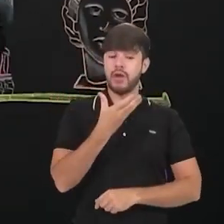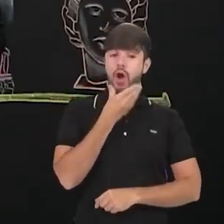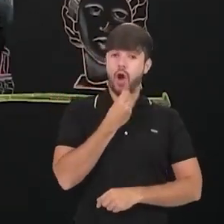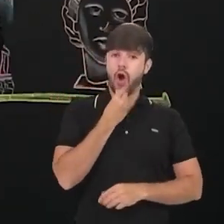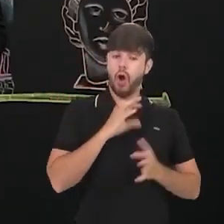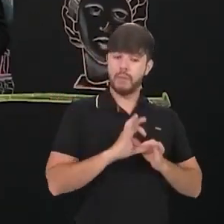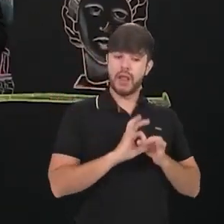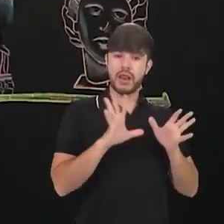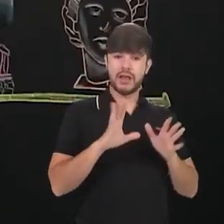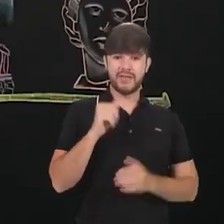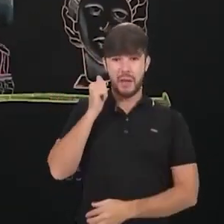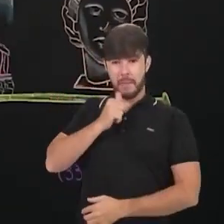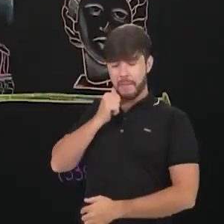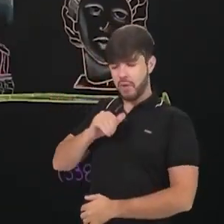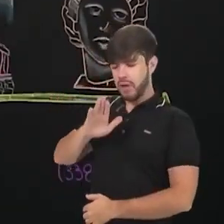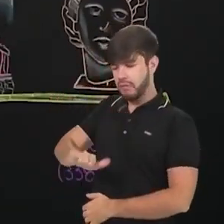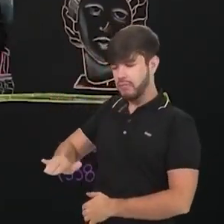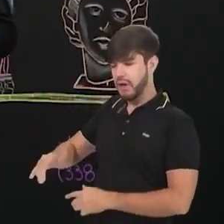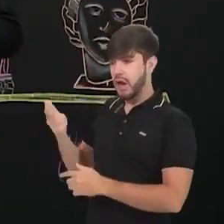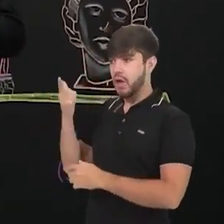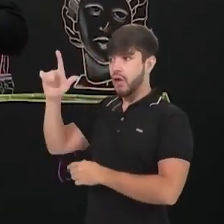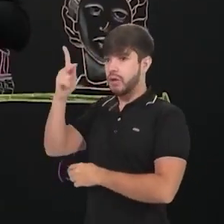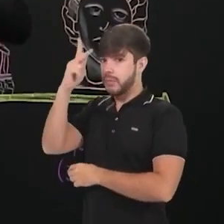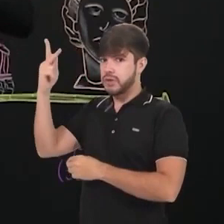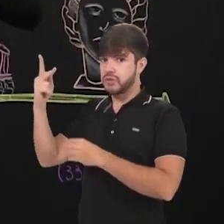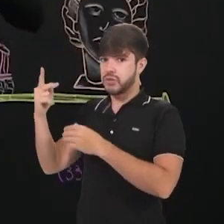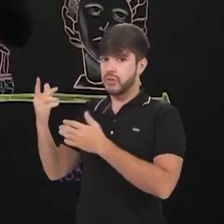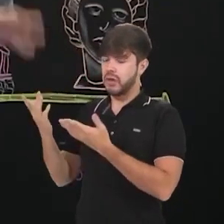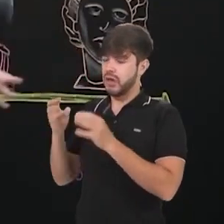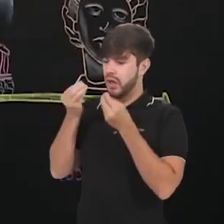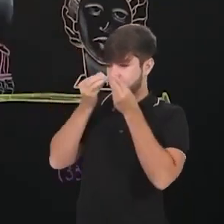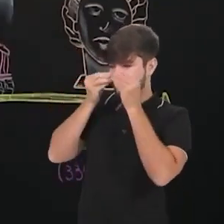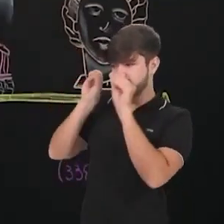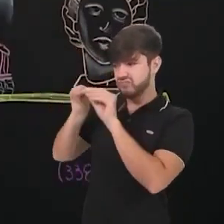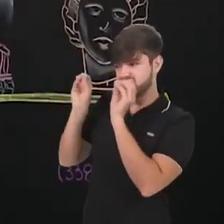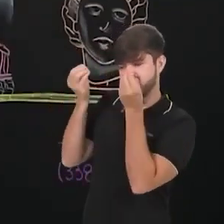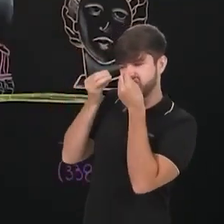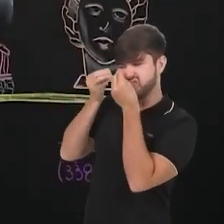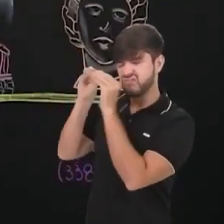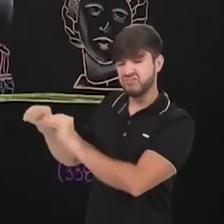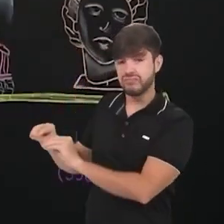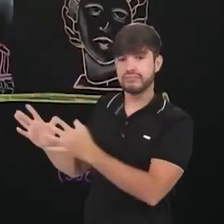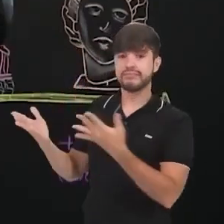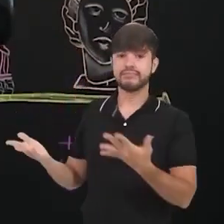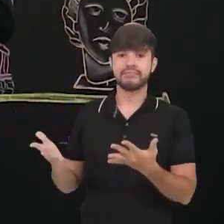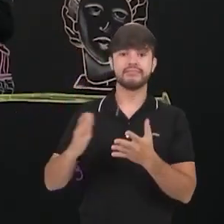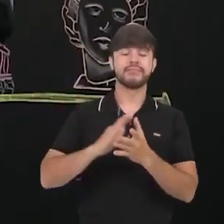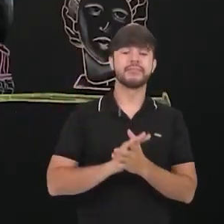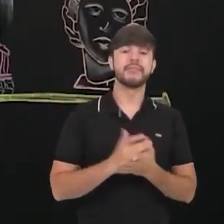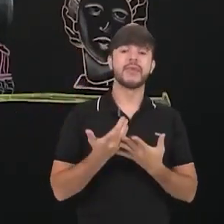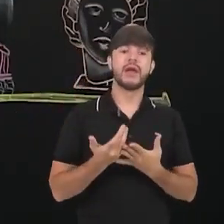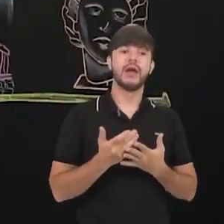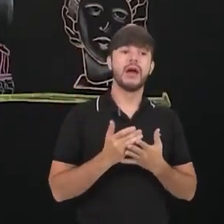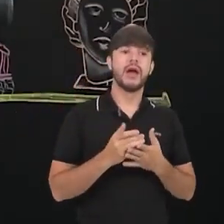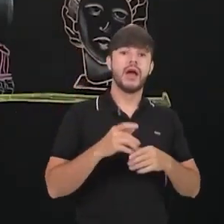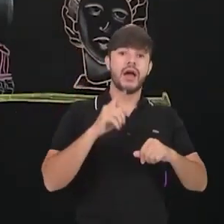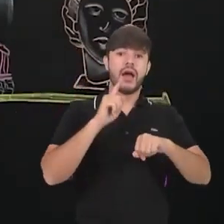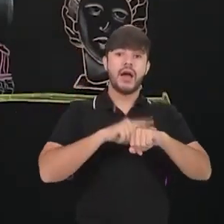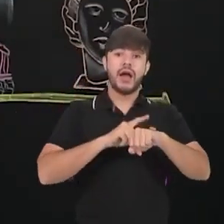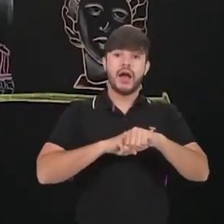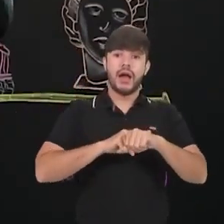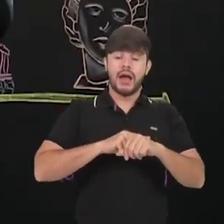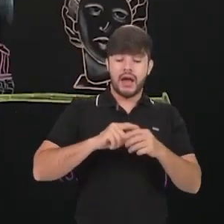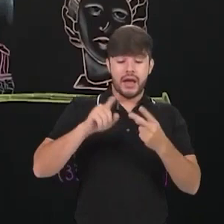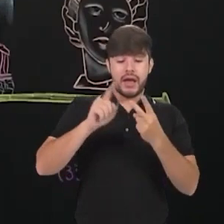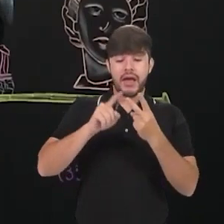livres. Mulheres, crianças e estrangeiros eram excluídos das decisões. No caso específico de Esparta,